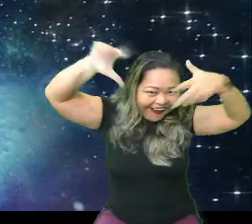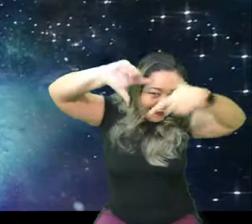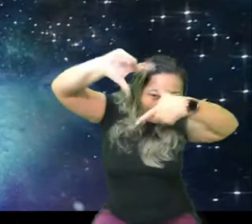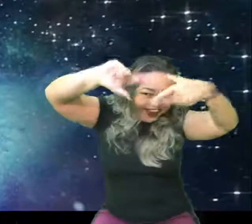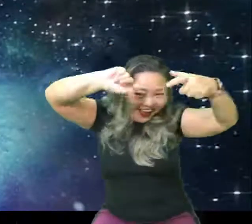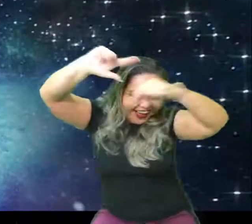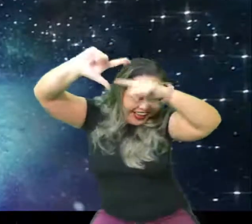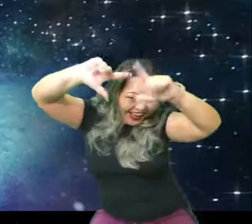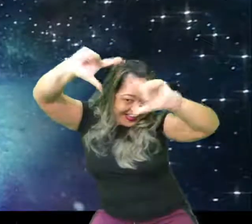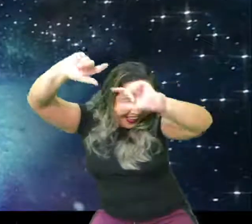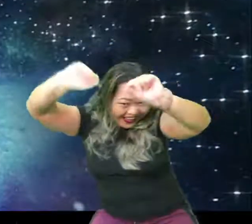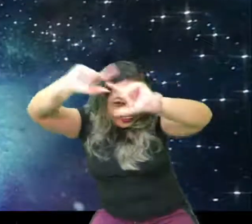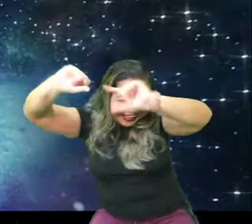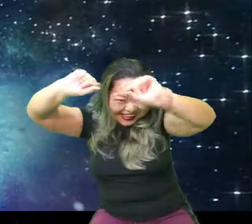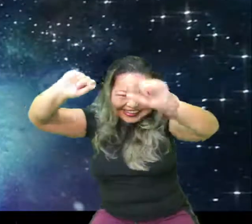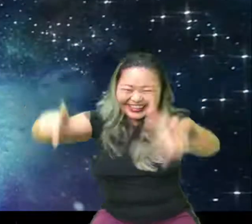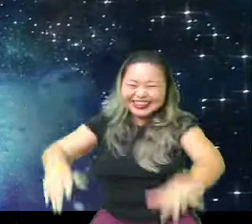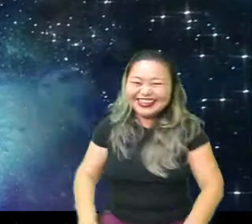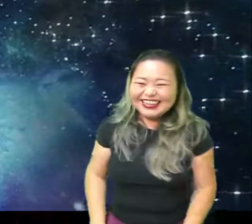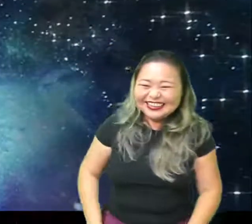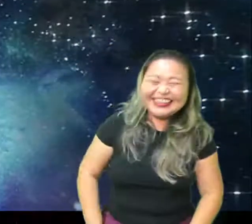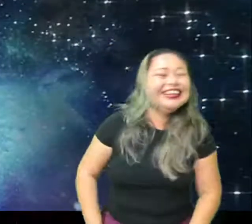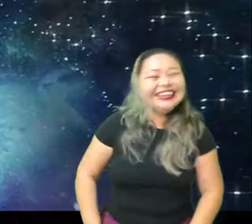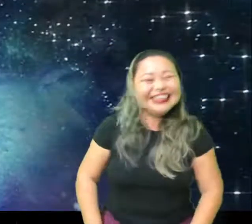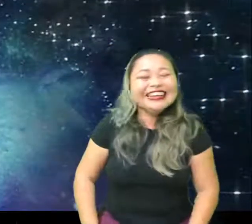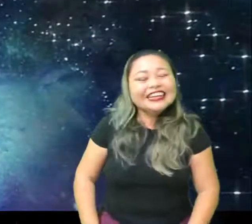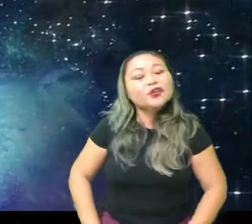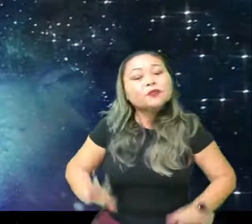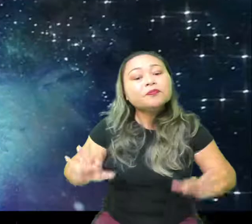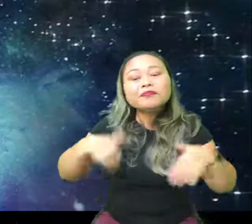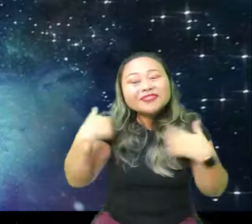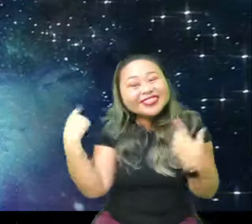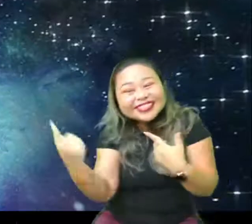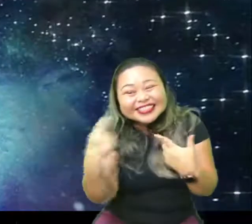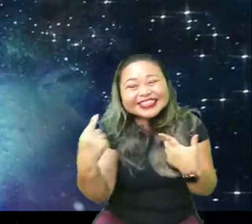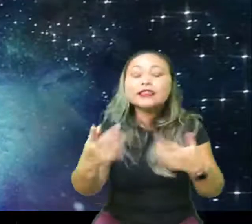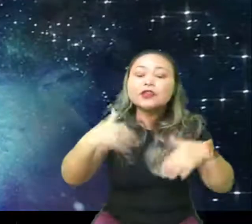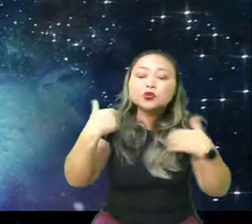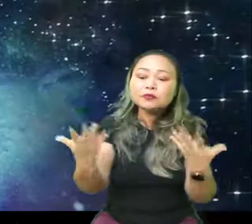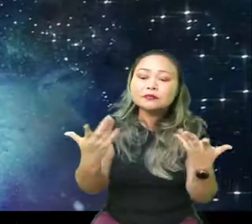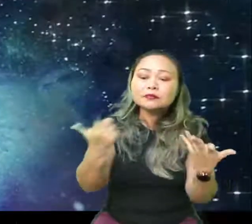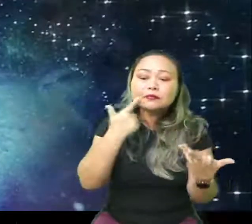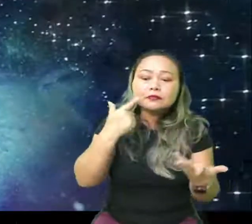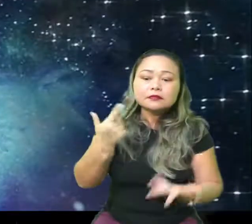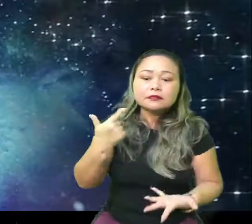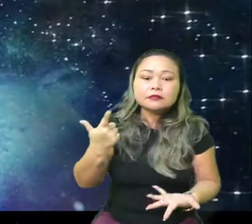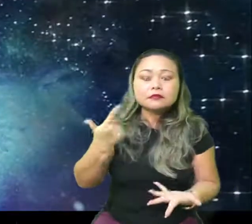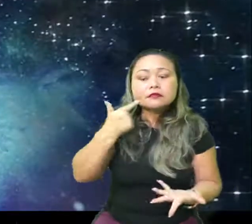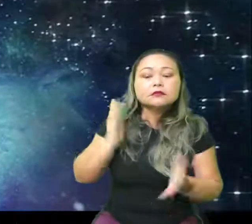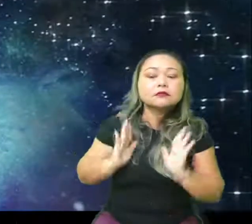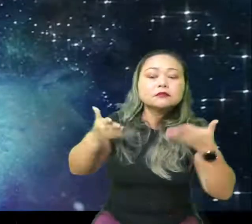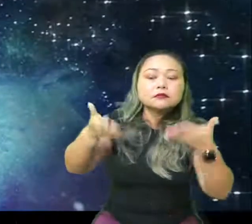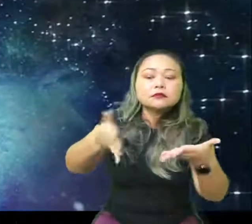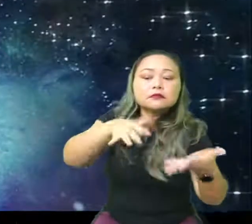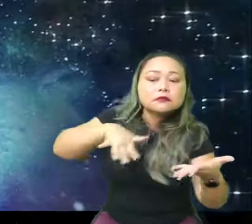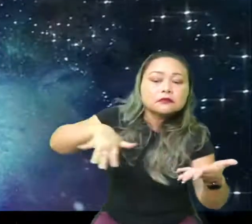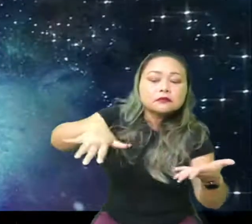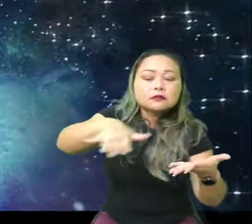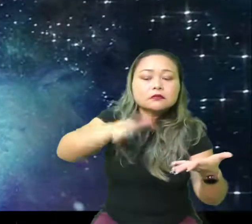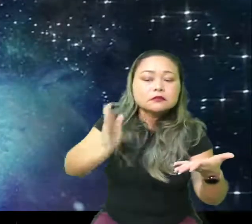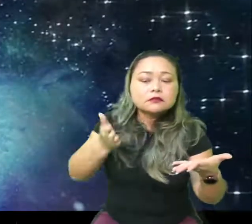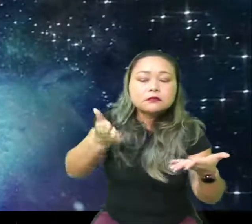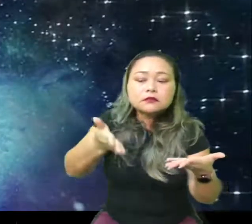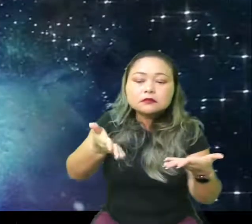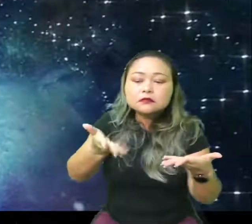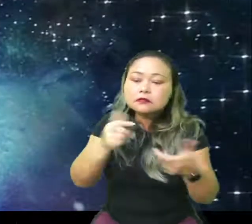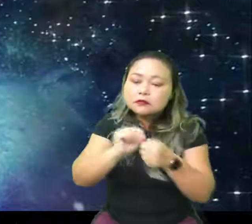aqui quase no espaço, literalmente. Somos nós aqui. Então, olha só, gente. Agora a gente vai entrar dentro de um